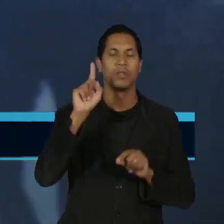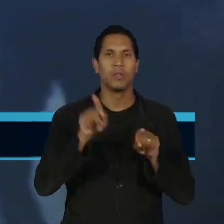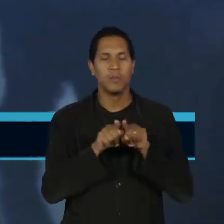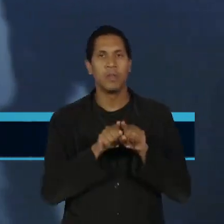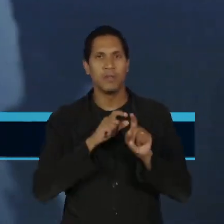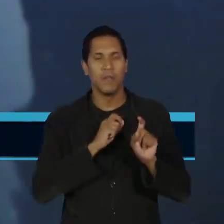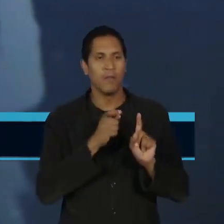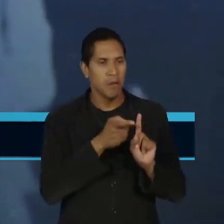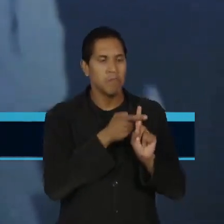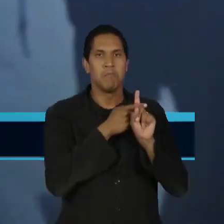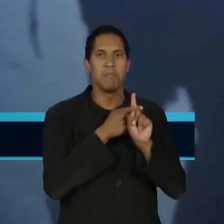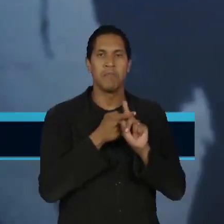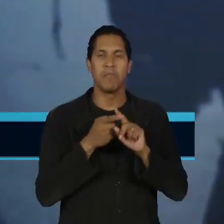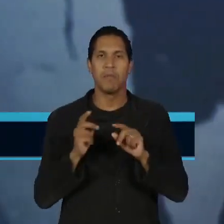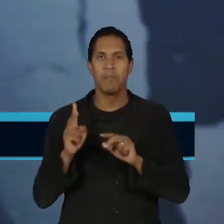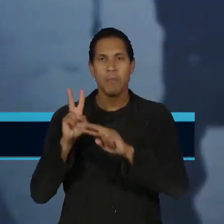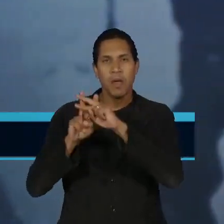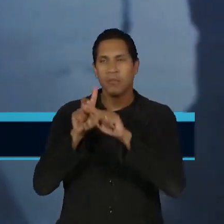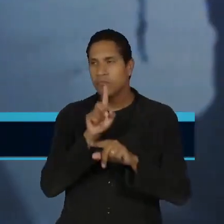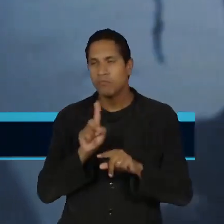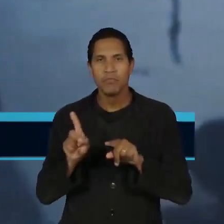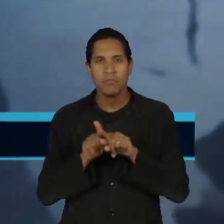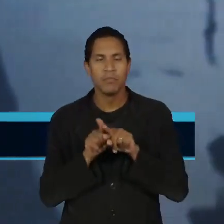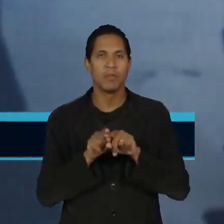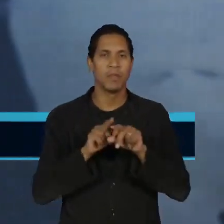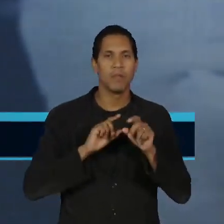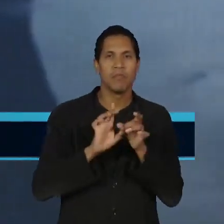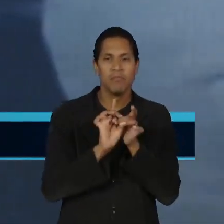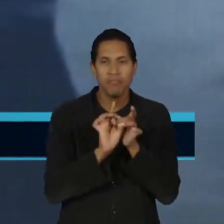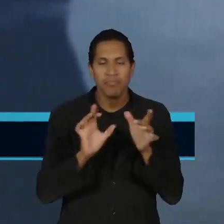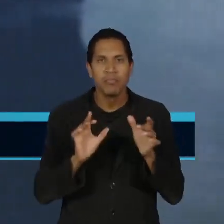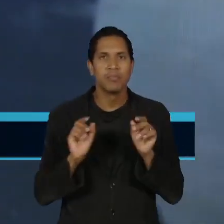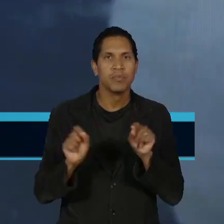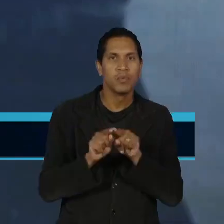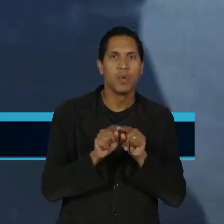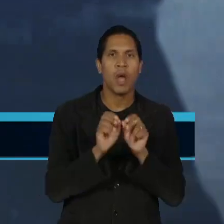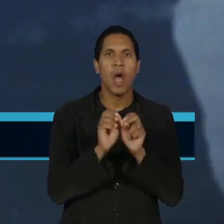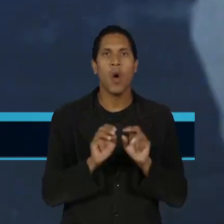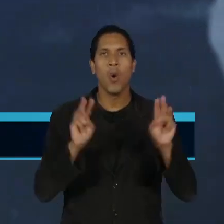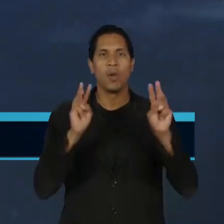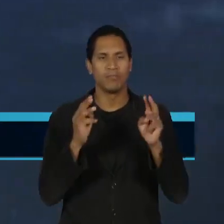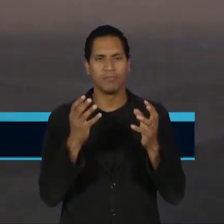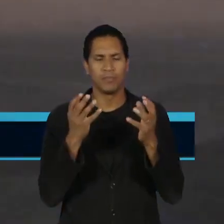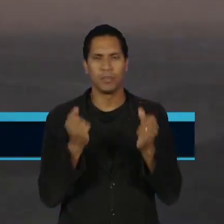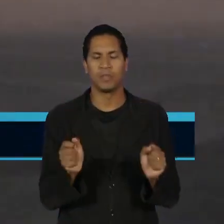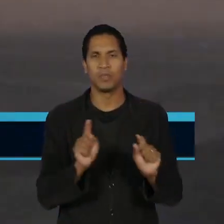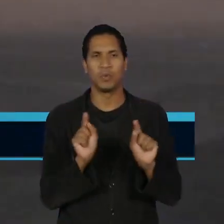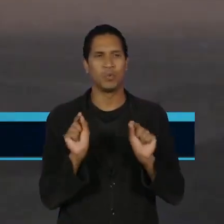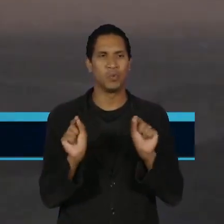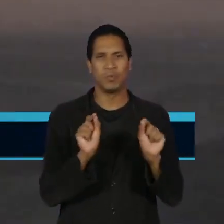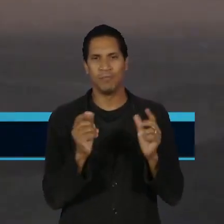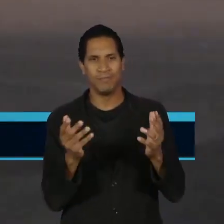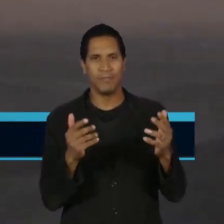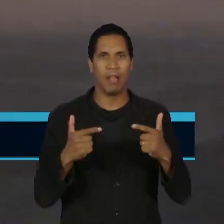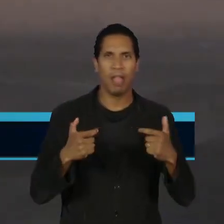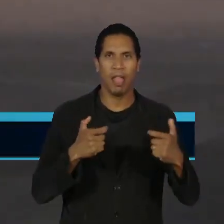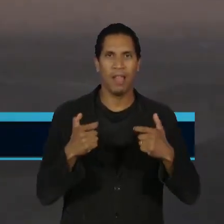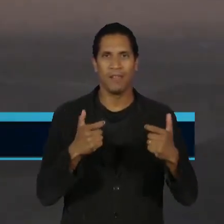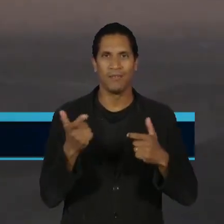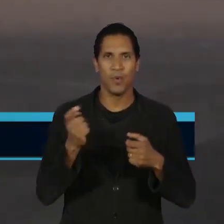castiga muito a população civil e que as Nações Unidas classificaram como inaceitável.